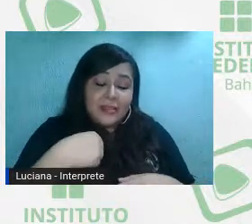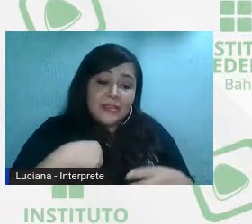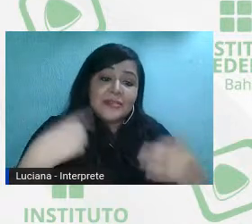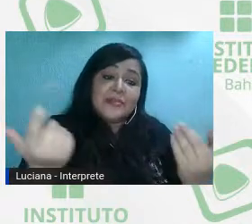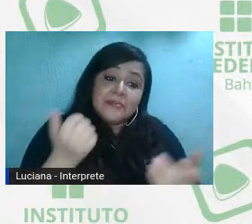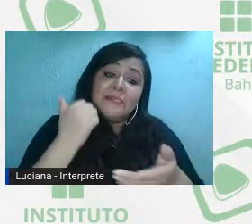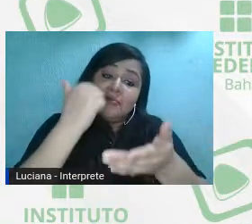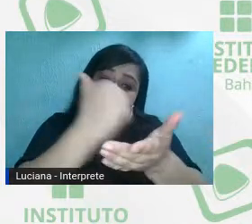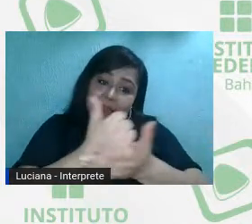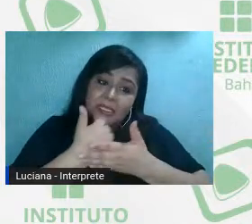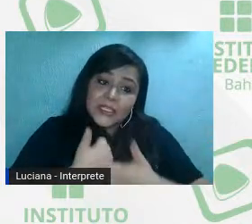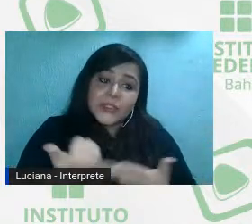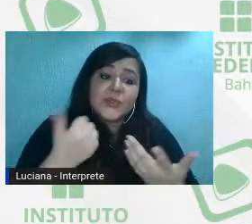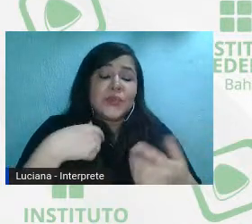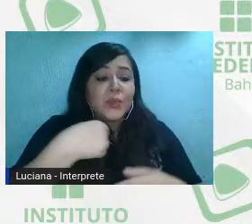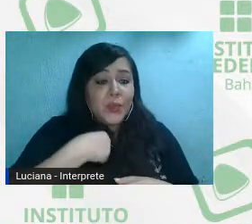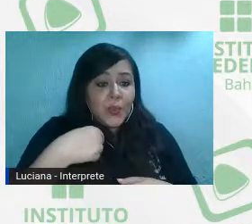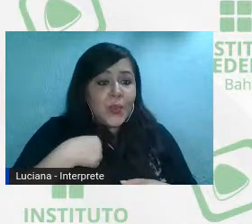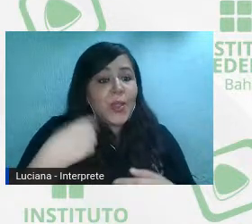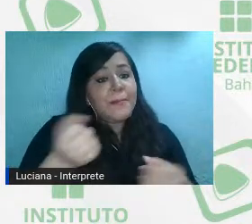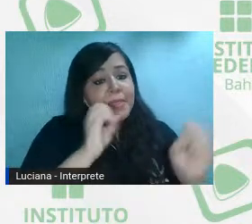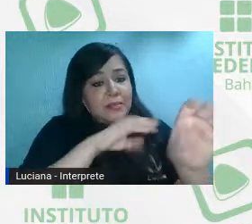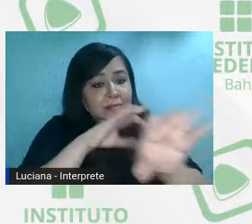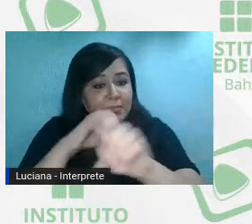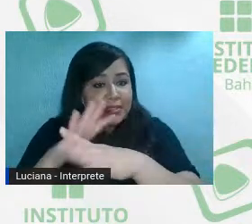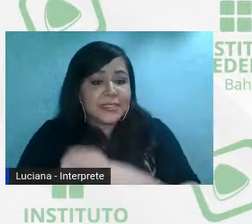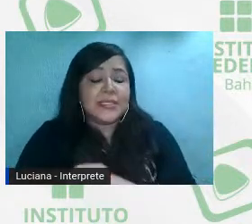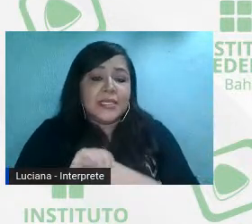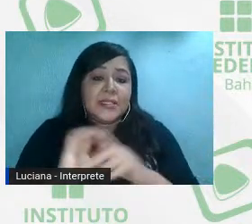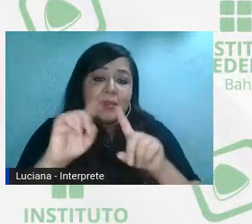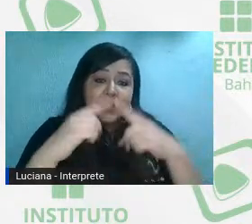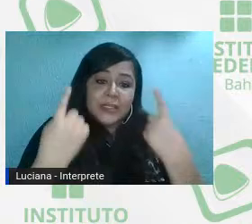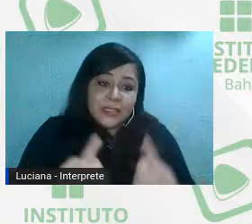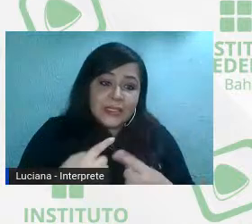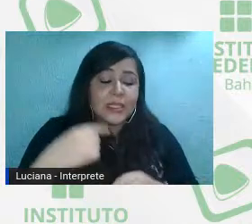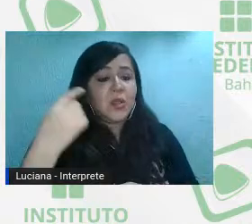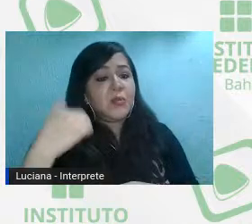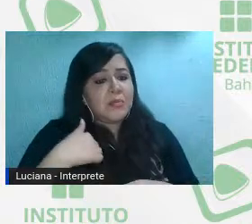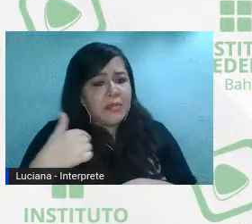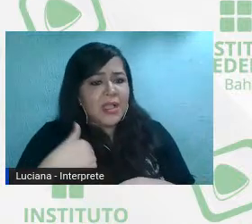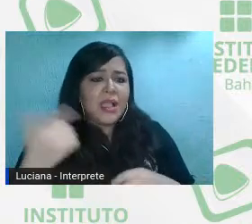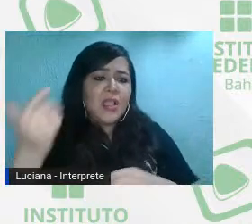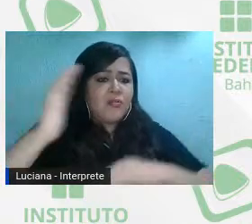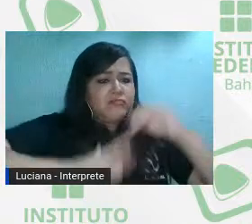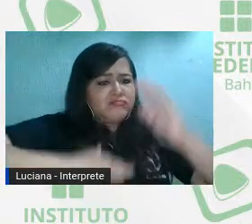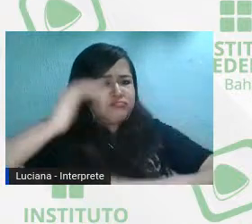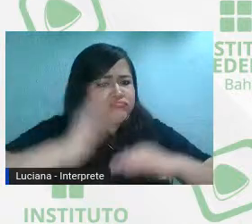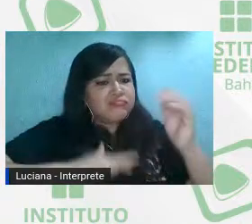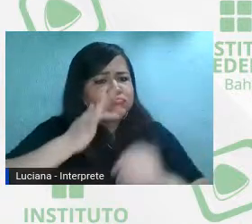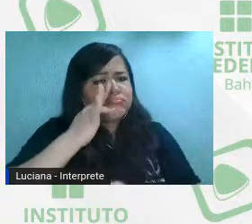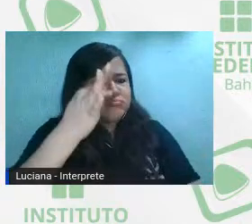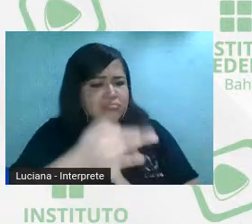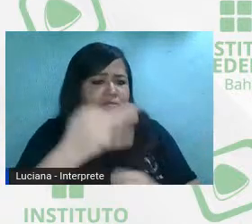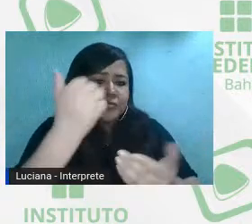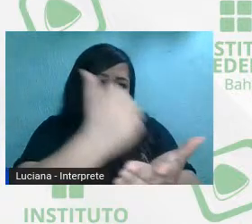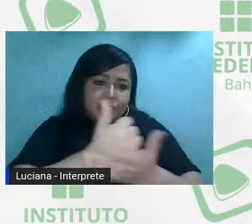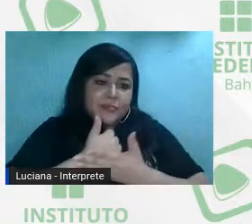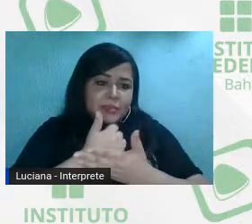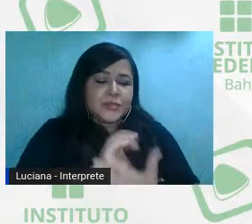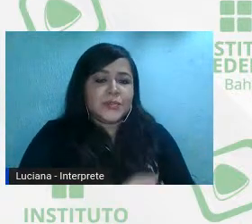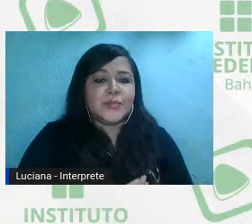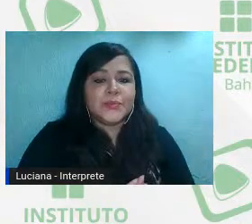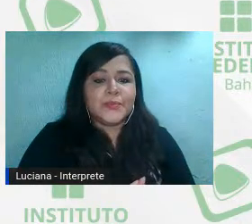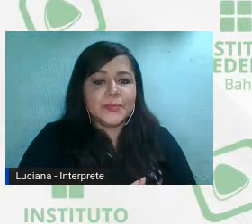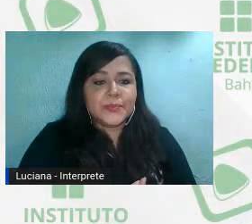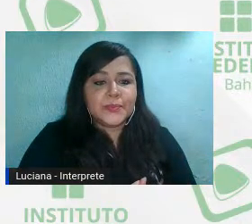resumindo, esse processo está sendo muito importante para nortear o perfil da profissional que eu desejo me tornar no futuro. Como